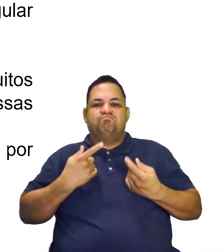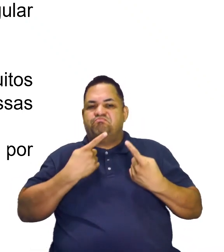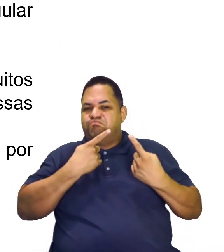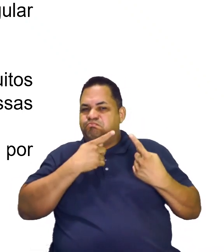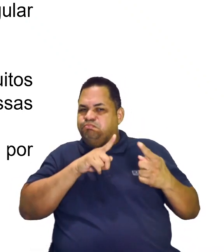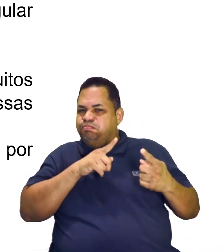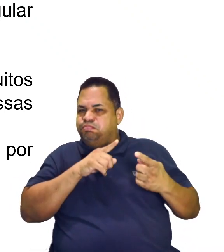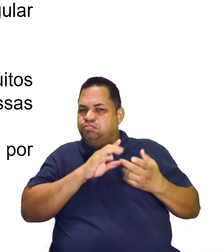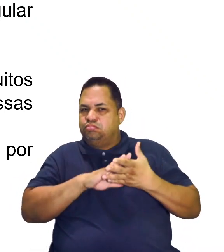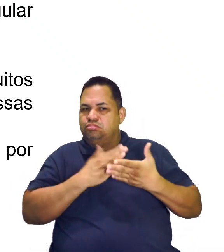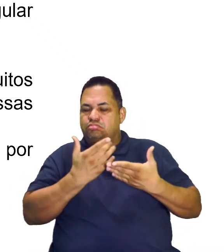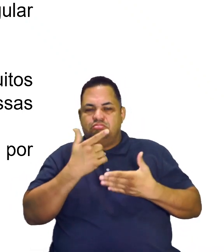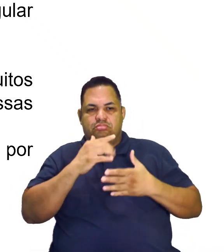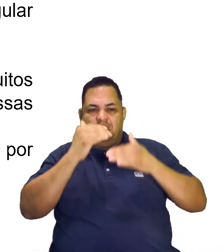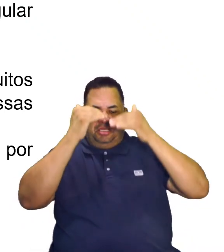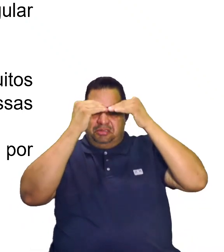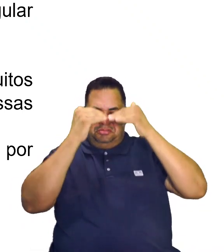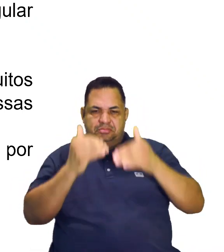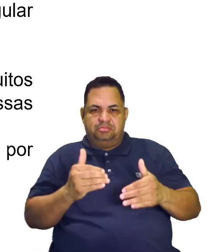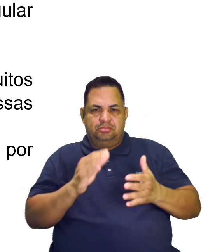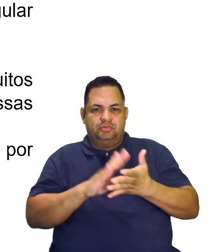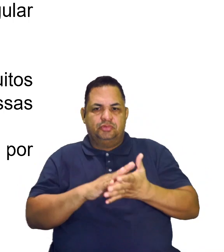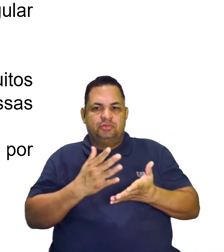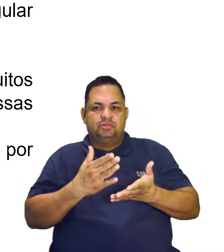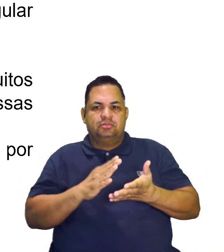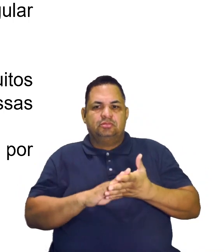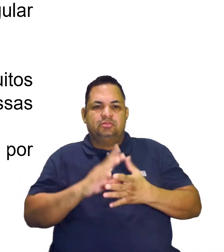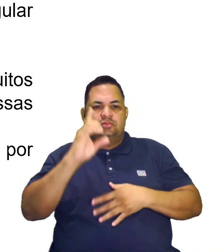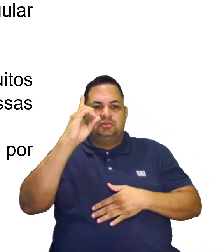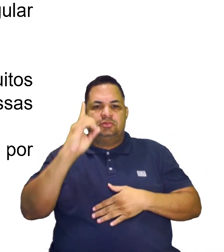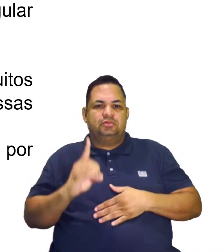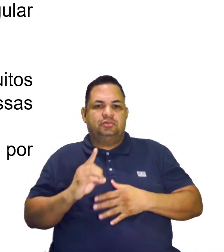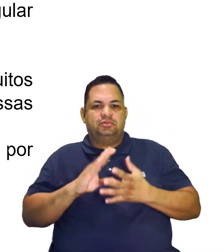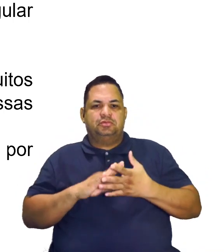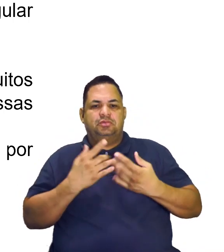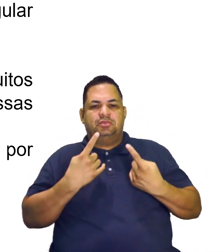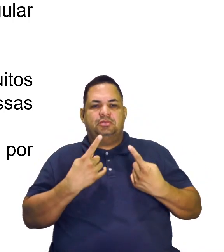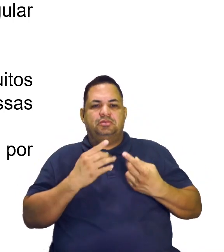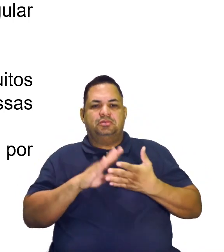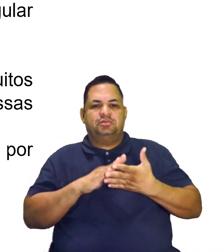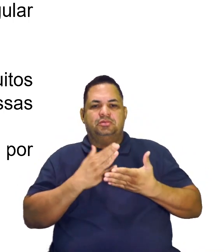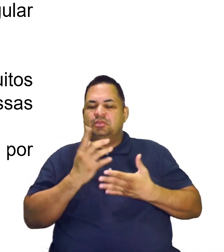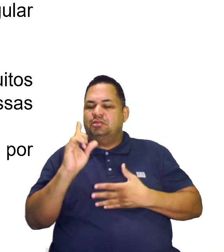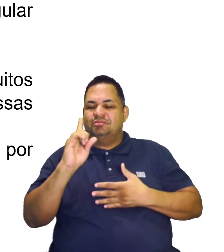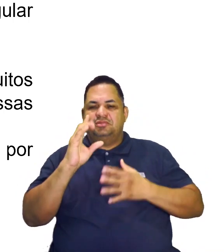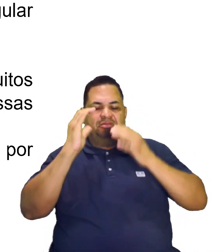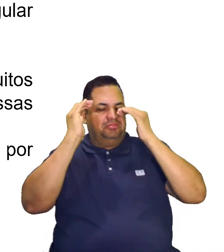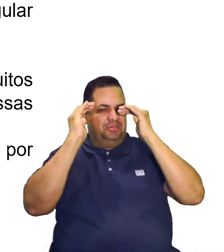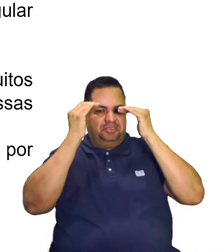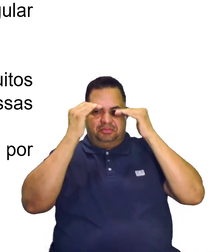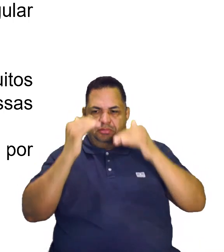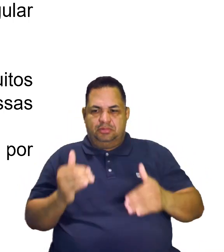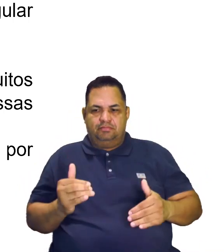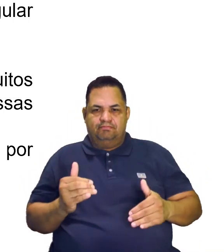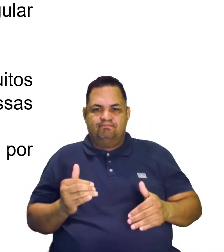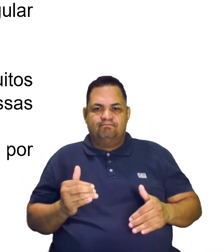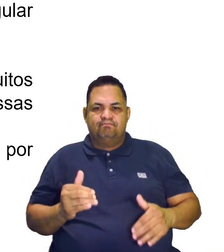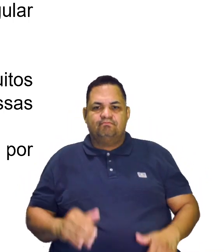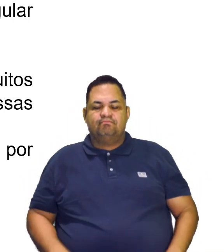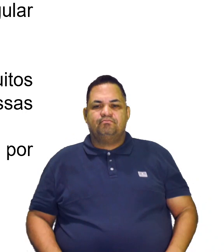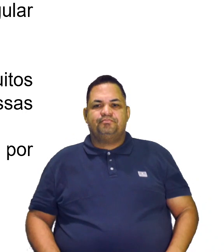desrespeitos em suas realidades. Seus direitos constantemente são violados. É correto afirmar que ocorrem